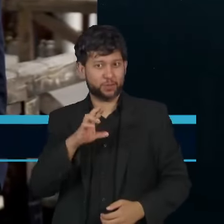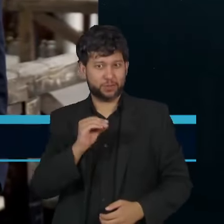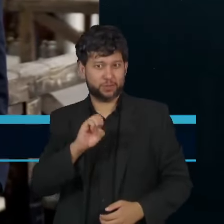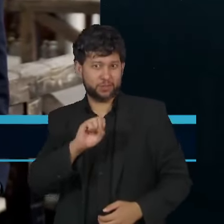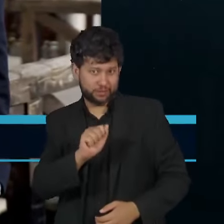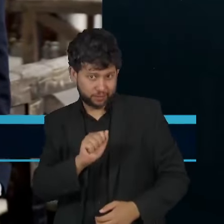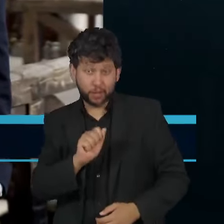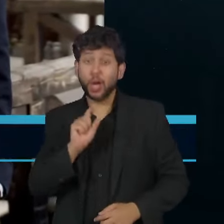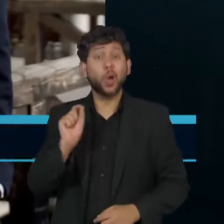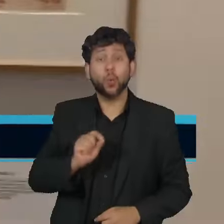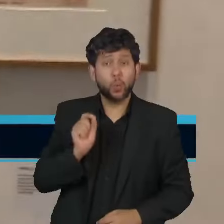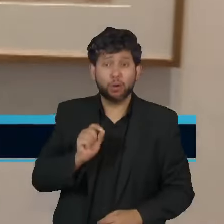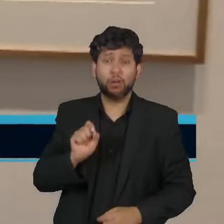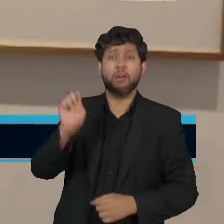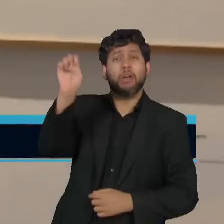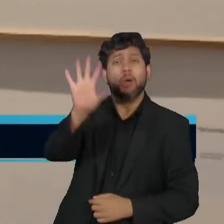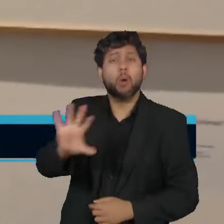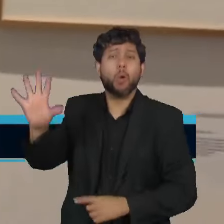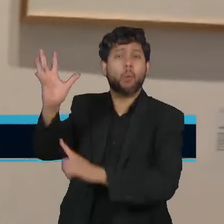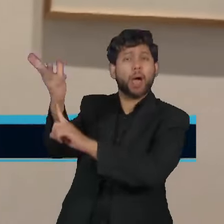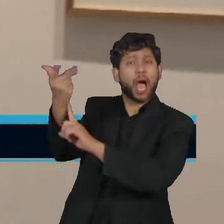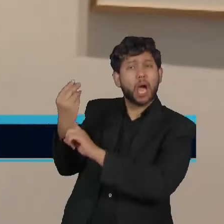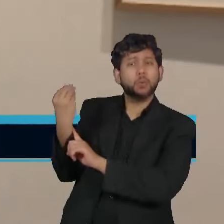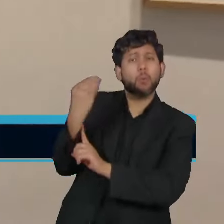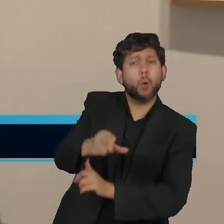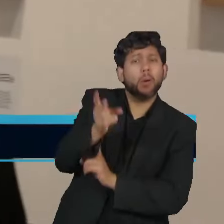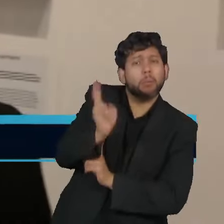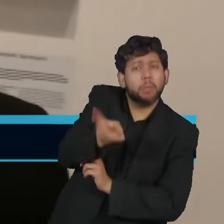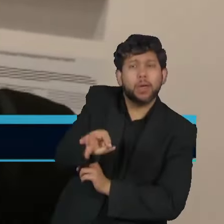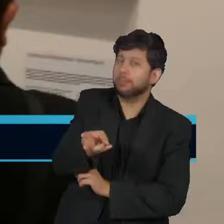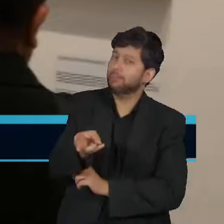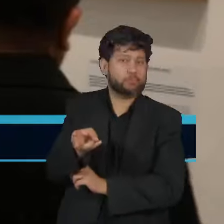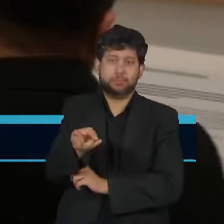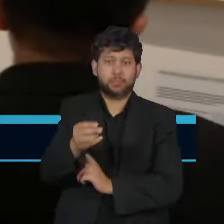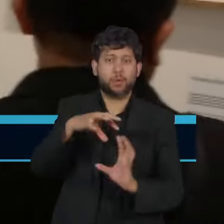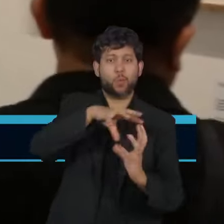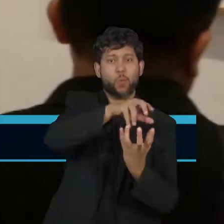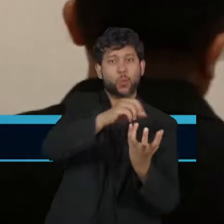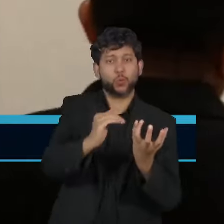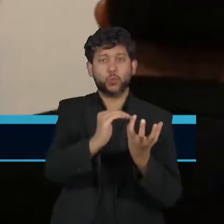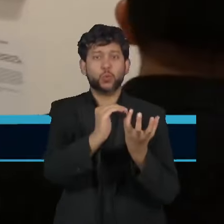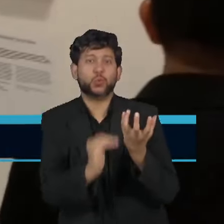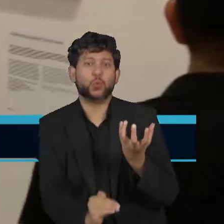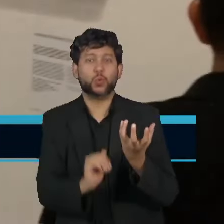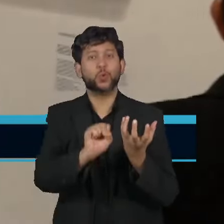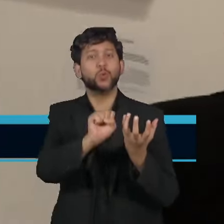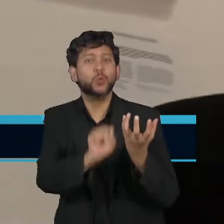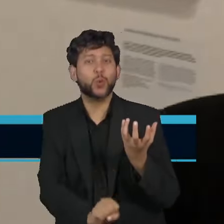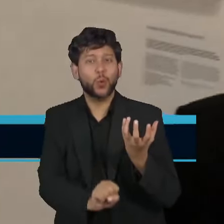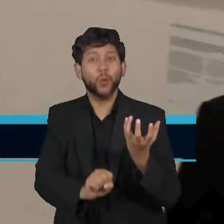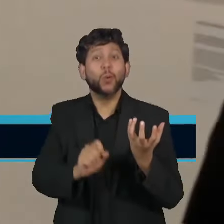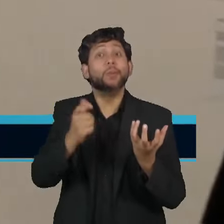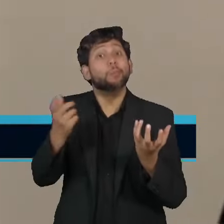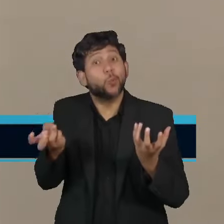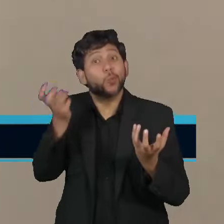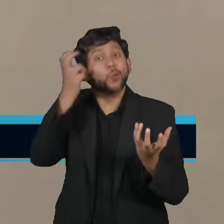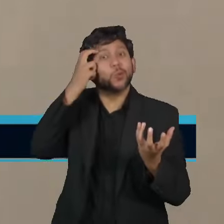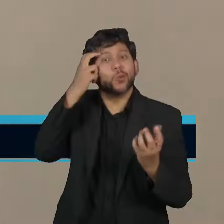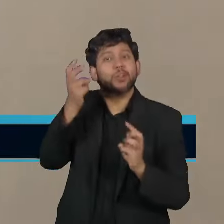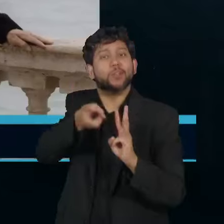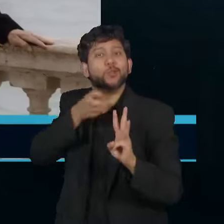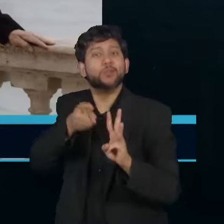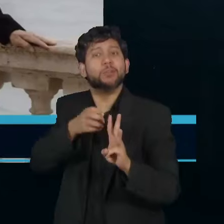Europa e doss Estados Unidos e apostou no chamado Sul Global Especialmente na cultura dos povos